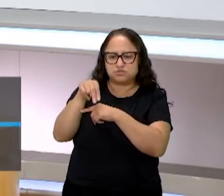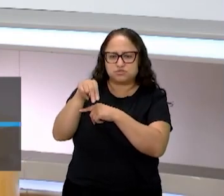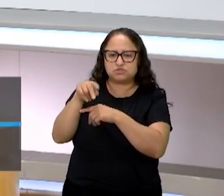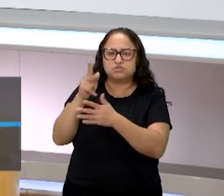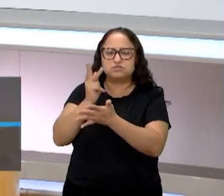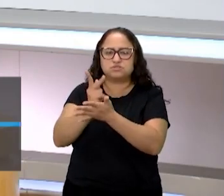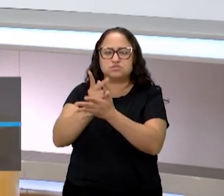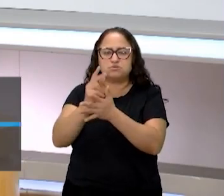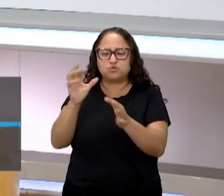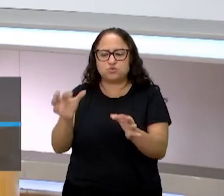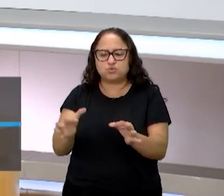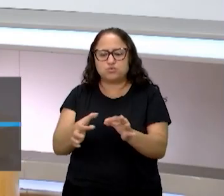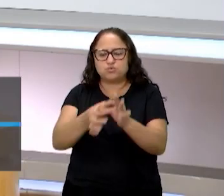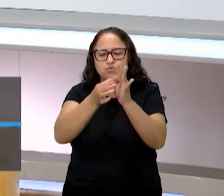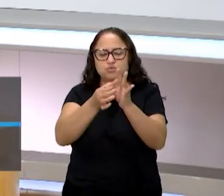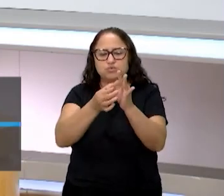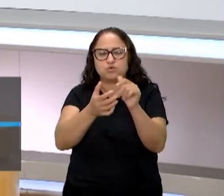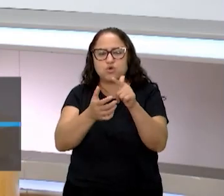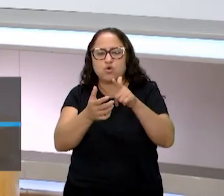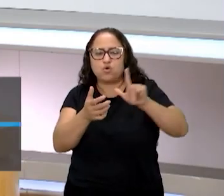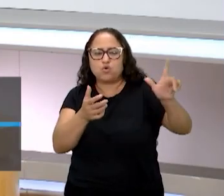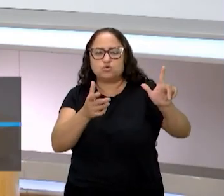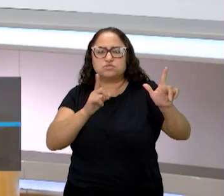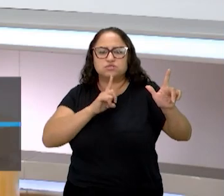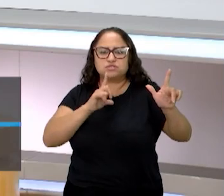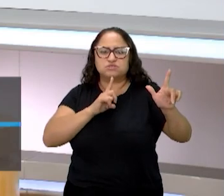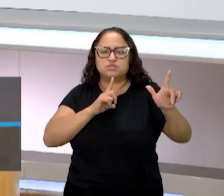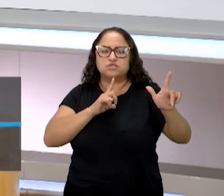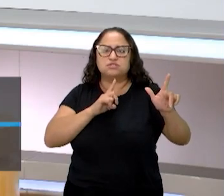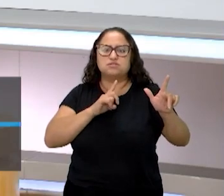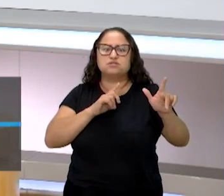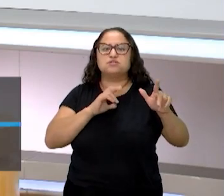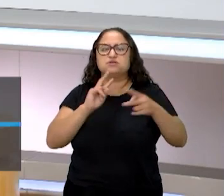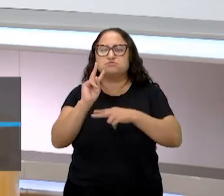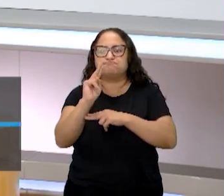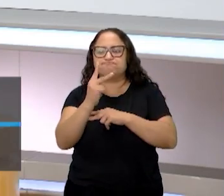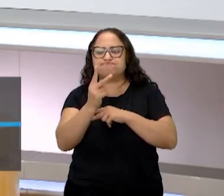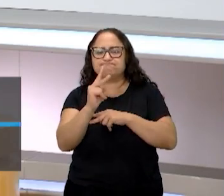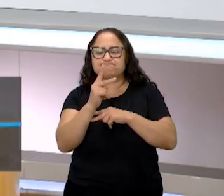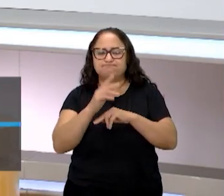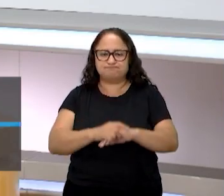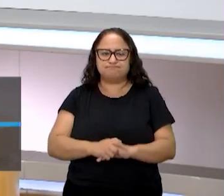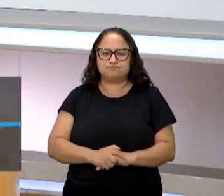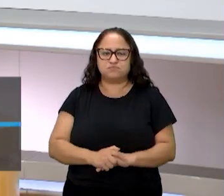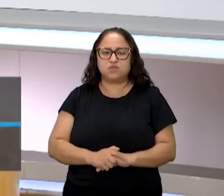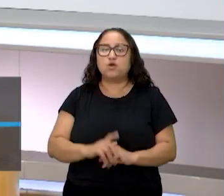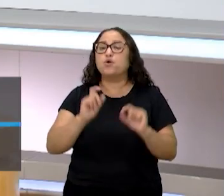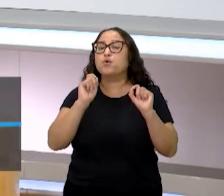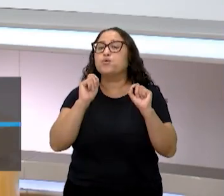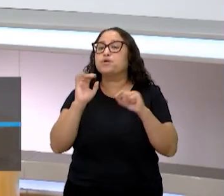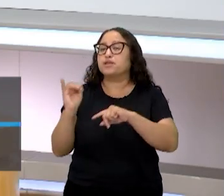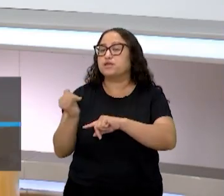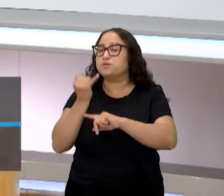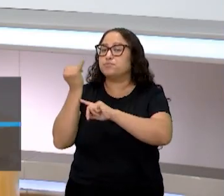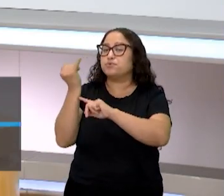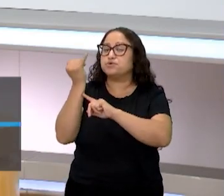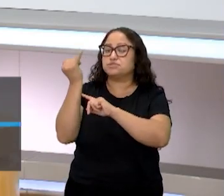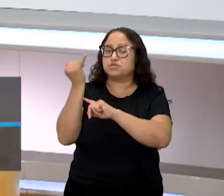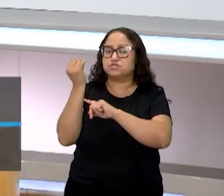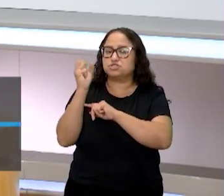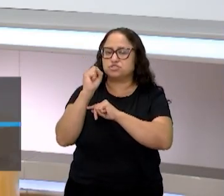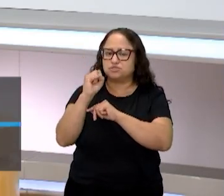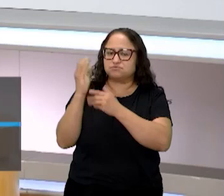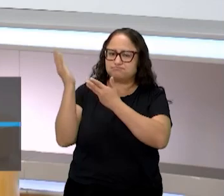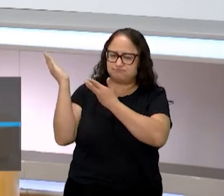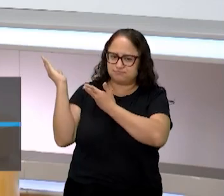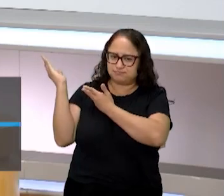se liga com a outra através das ligações de hidrogênio. E aí, o que é importante, se você agora colocar na